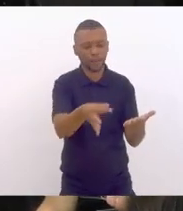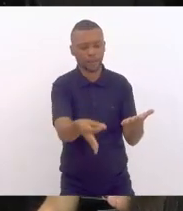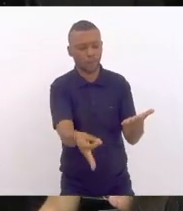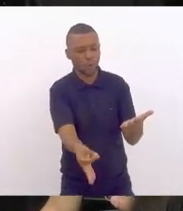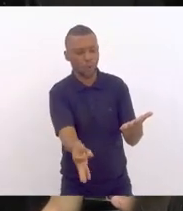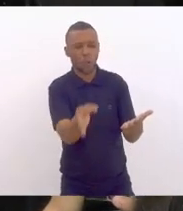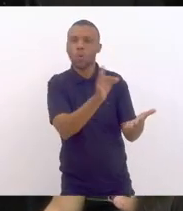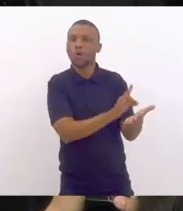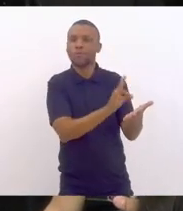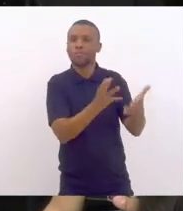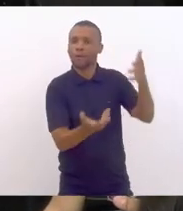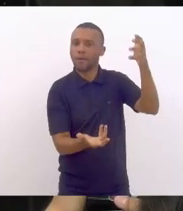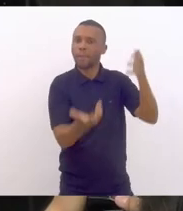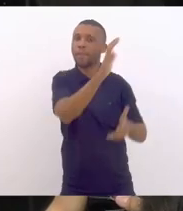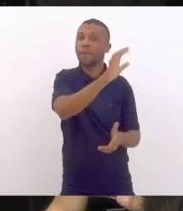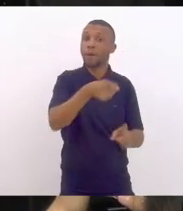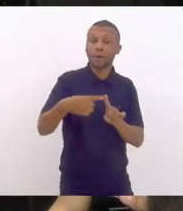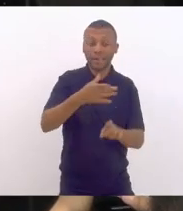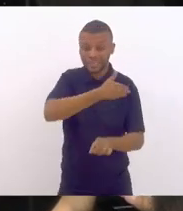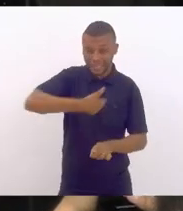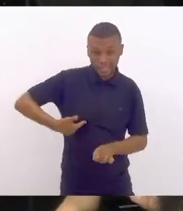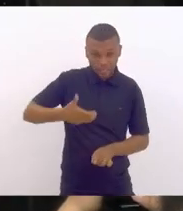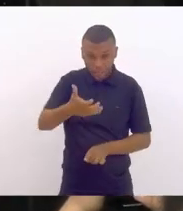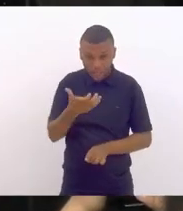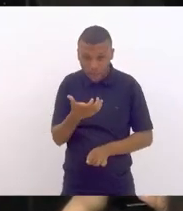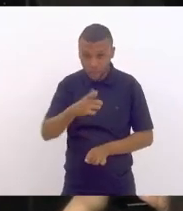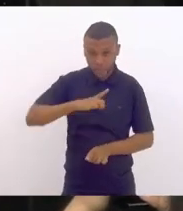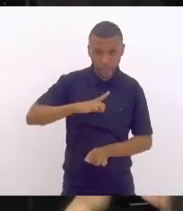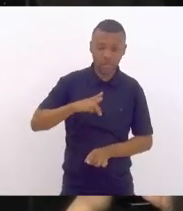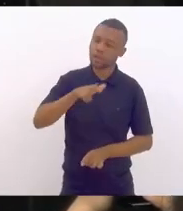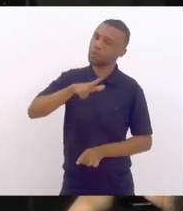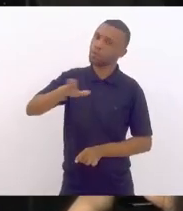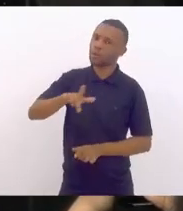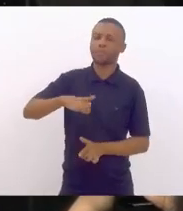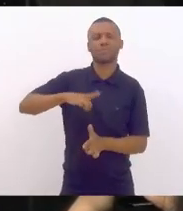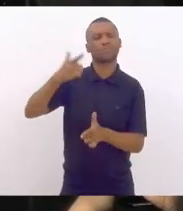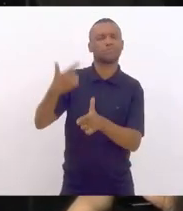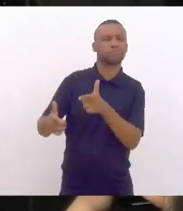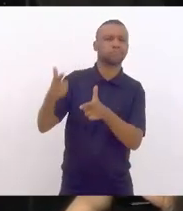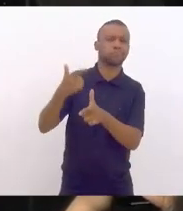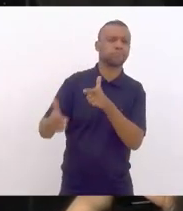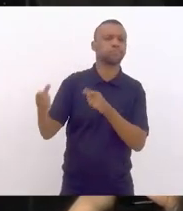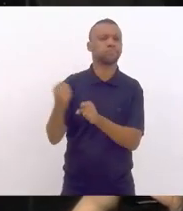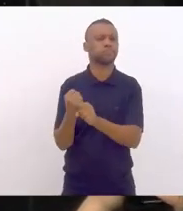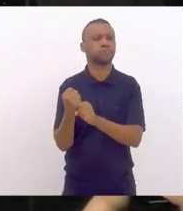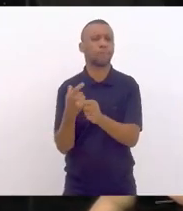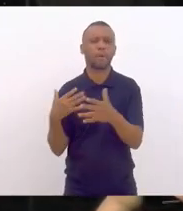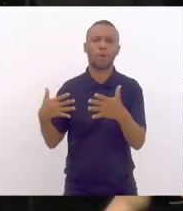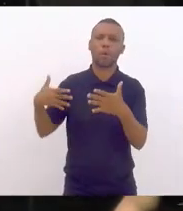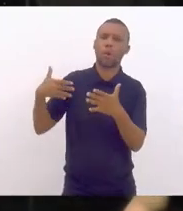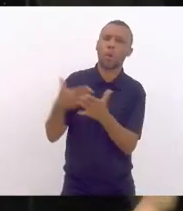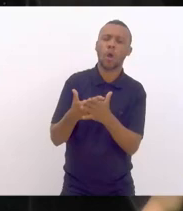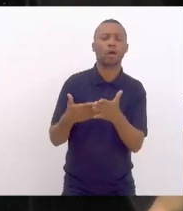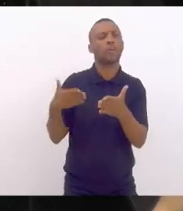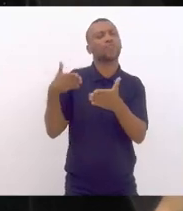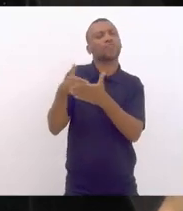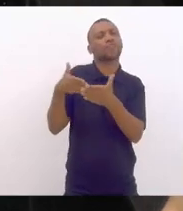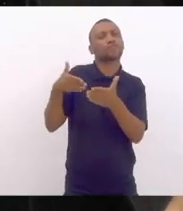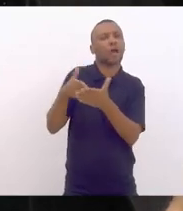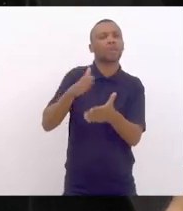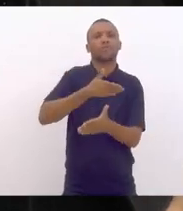Decididamente o estado que nós queremos ter depois de tantos problemas e tantas décadas enfrentando dificuldades com